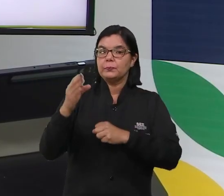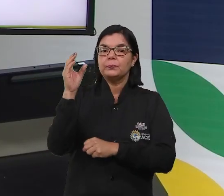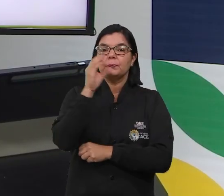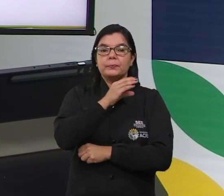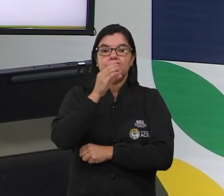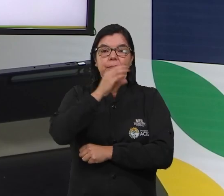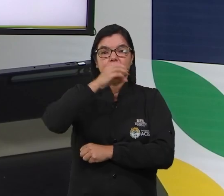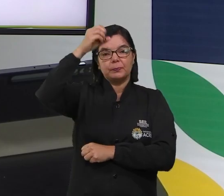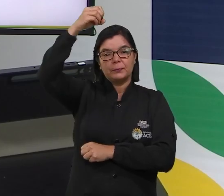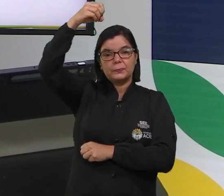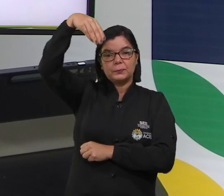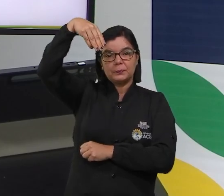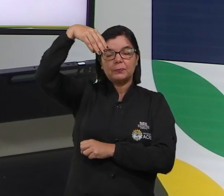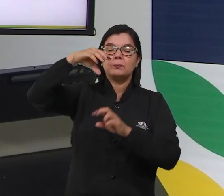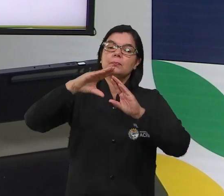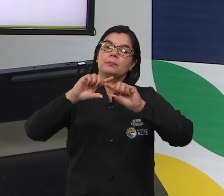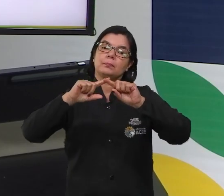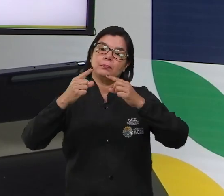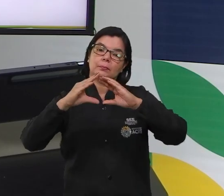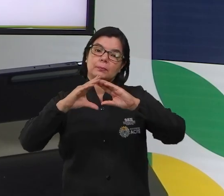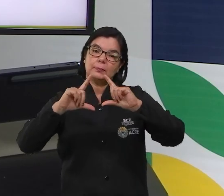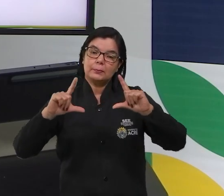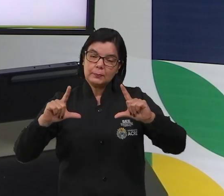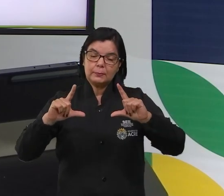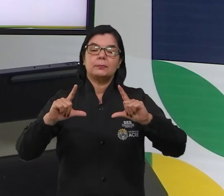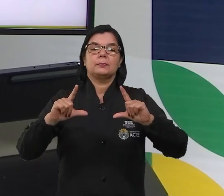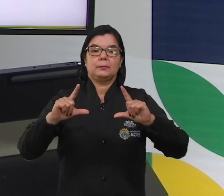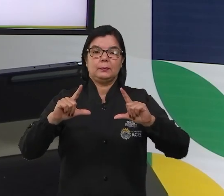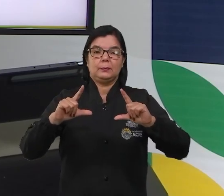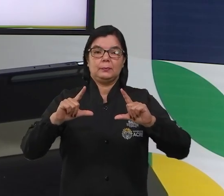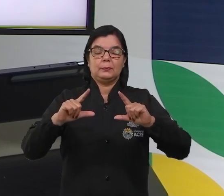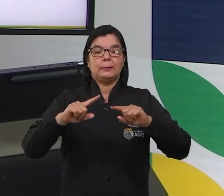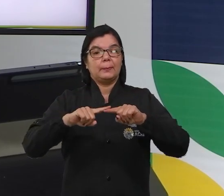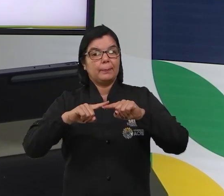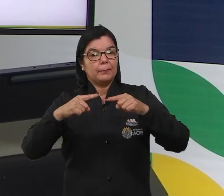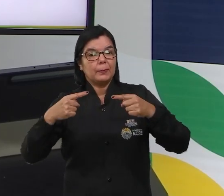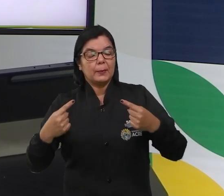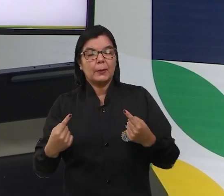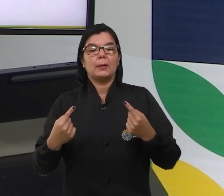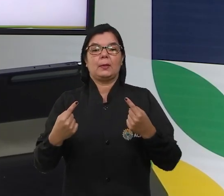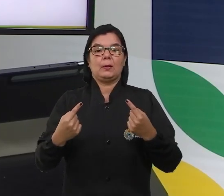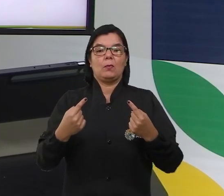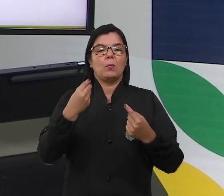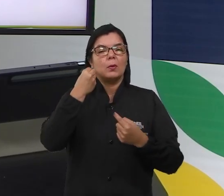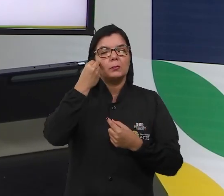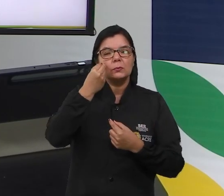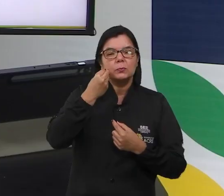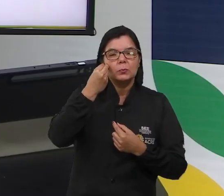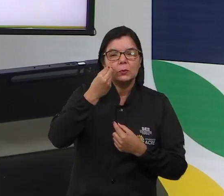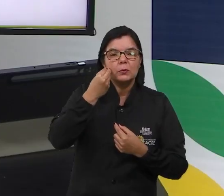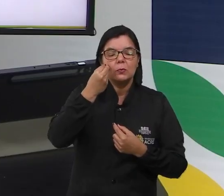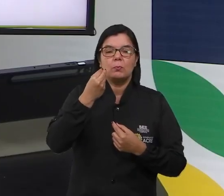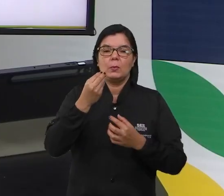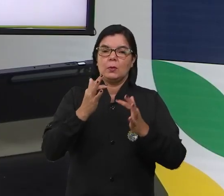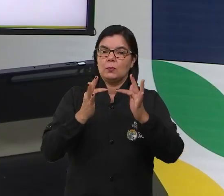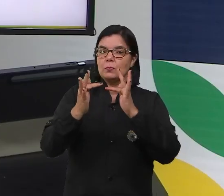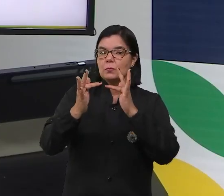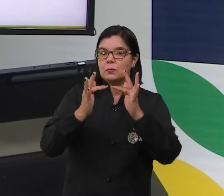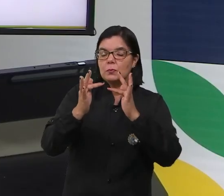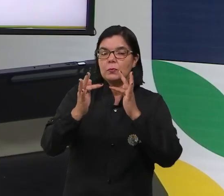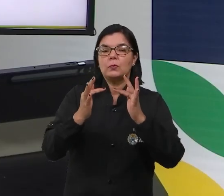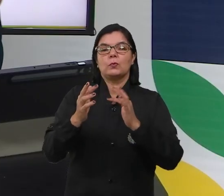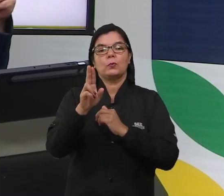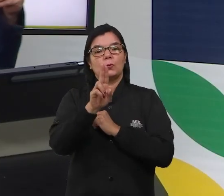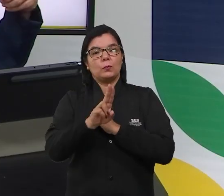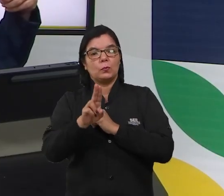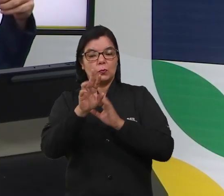da luz. Mas, obviamente, que isso é mais para experimentos físicos, porque no nosso dia a dia nós